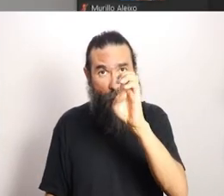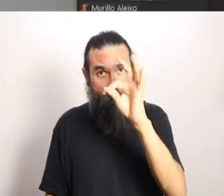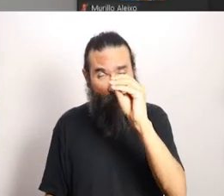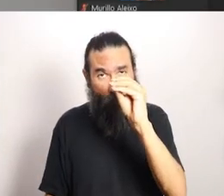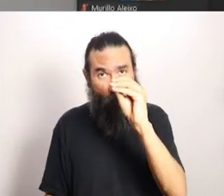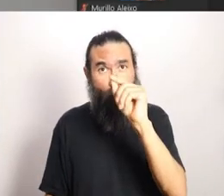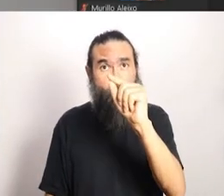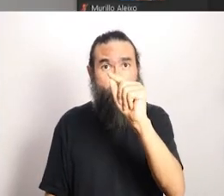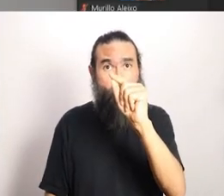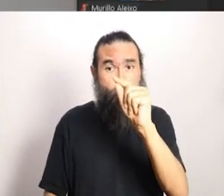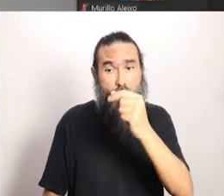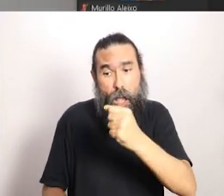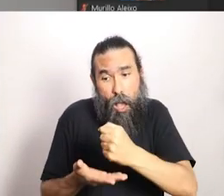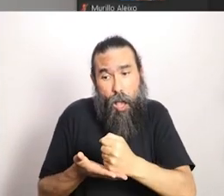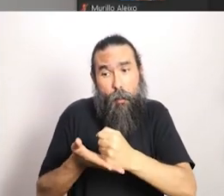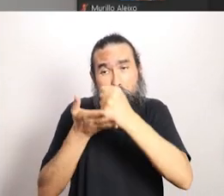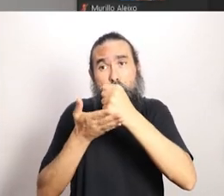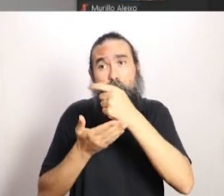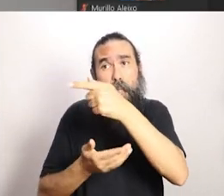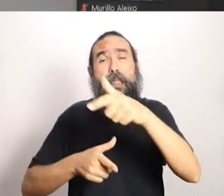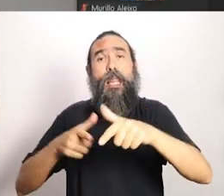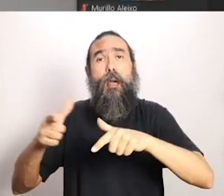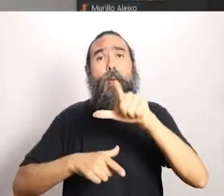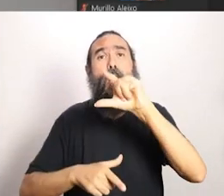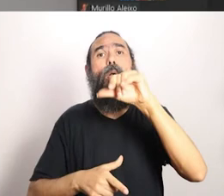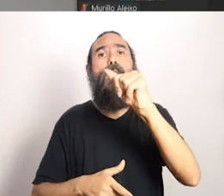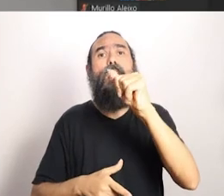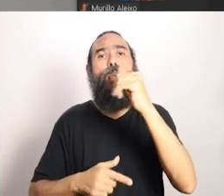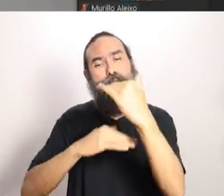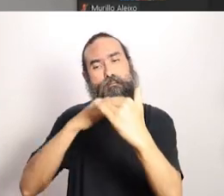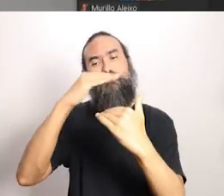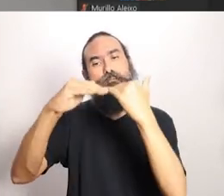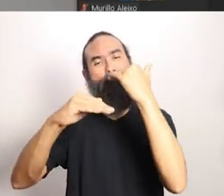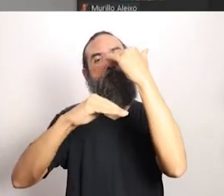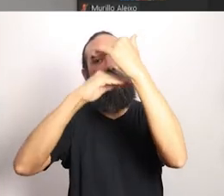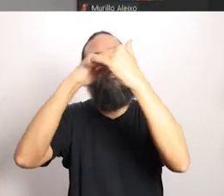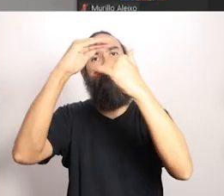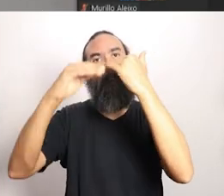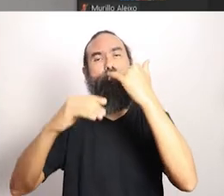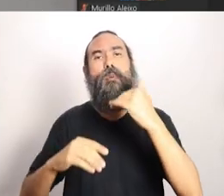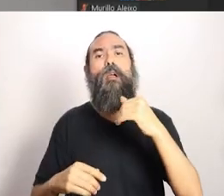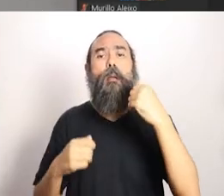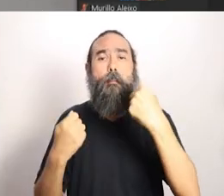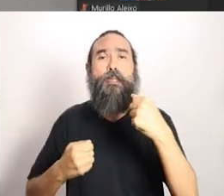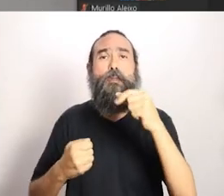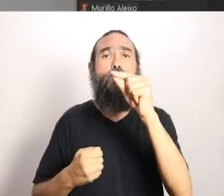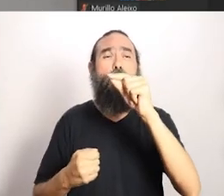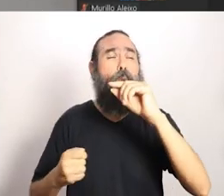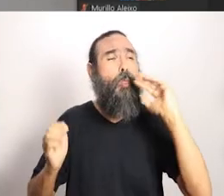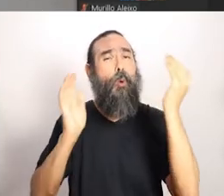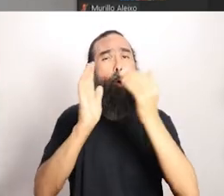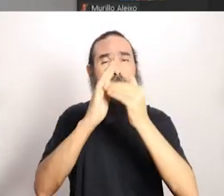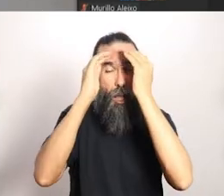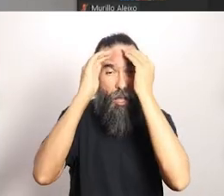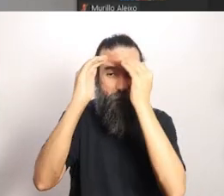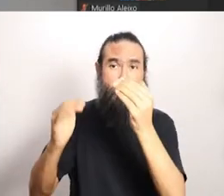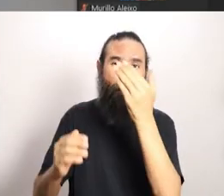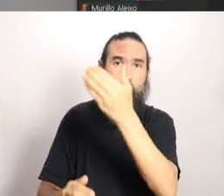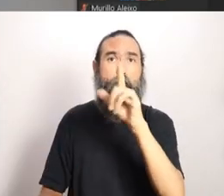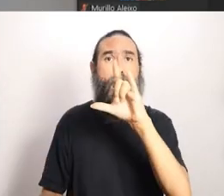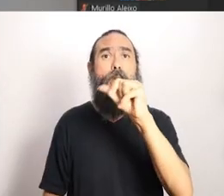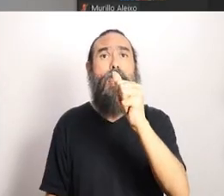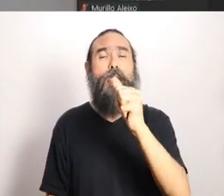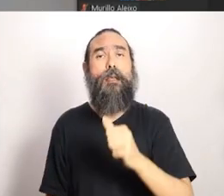adequou todo o aprendizado dele enquanto produção, enquanto admiração, e colocou em função de um artista que merece o respeito de todo